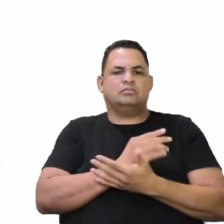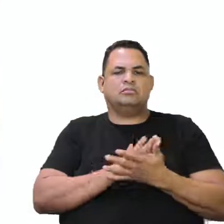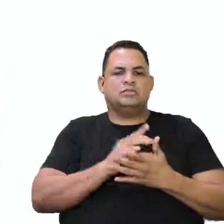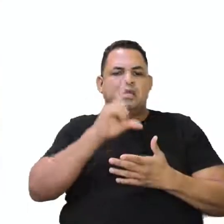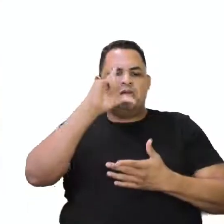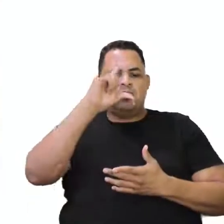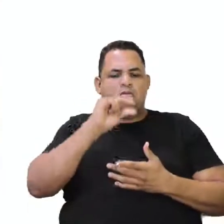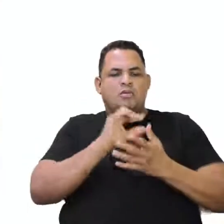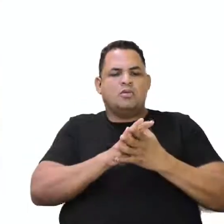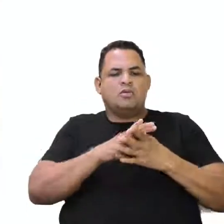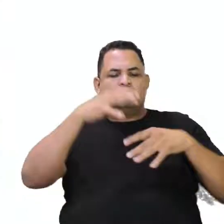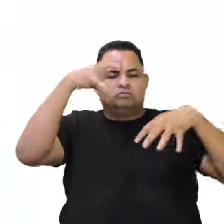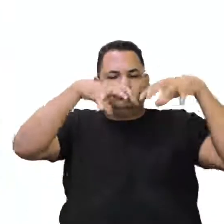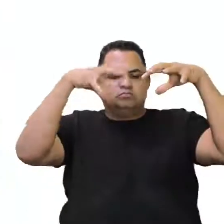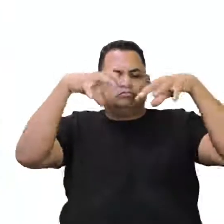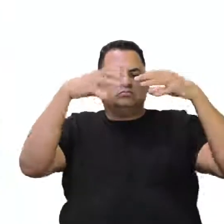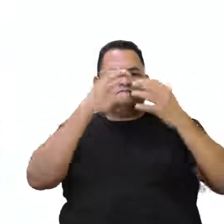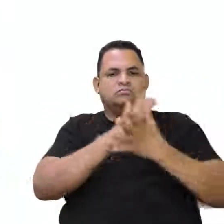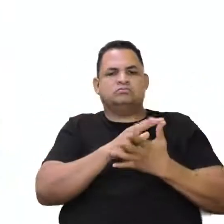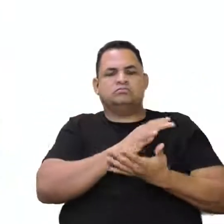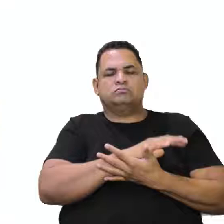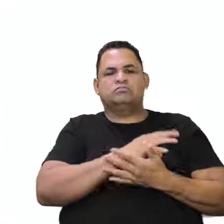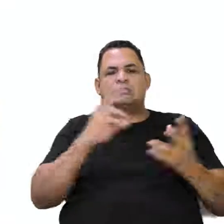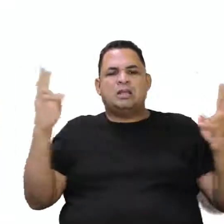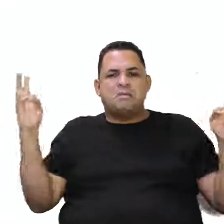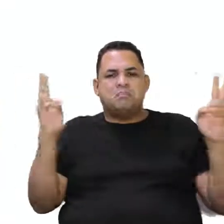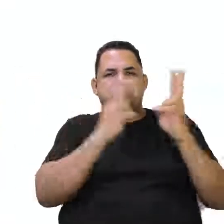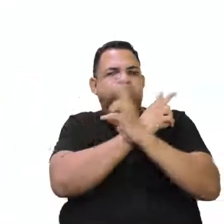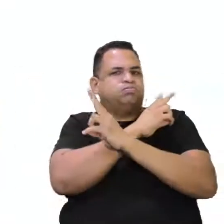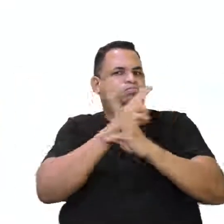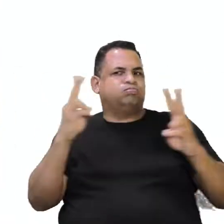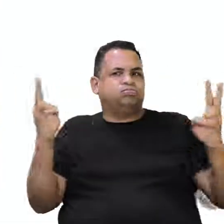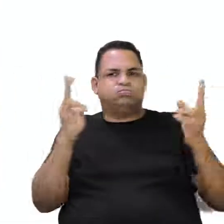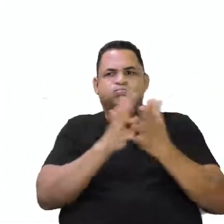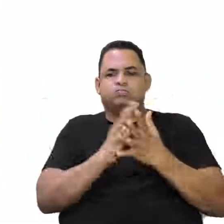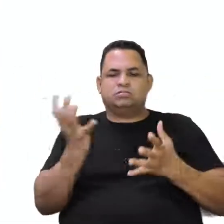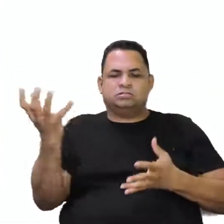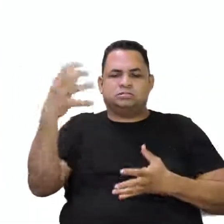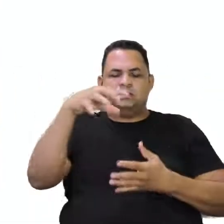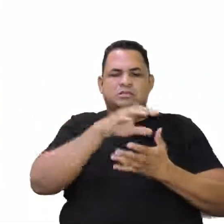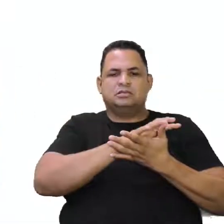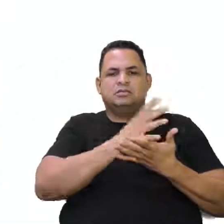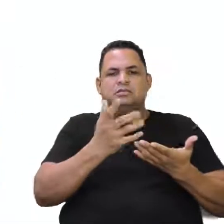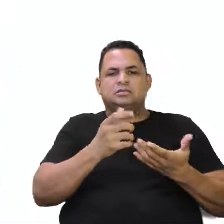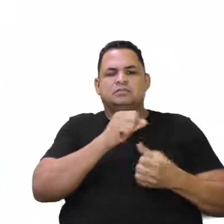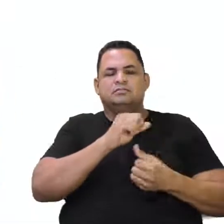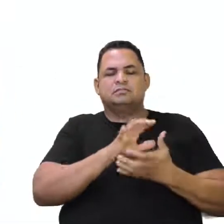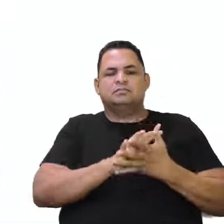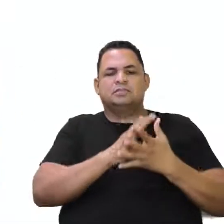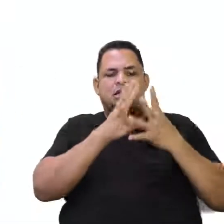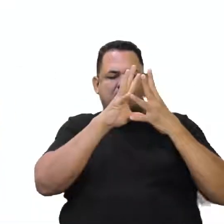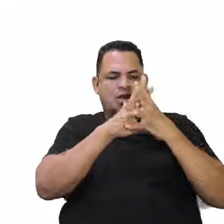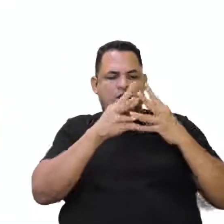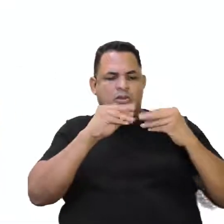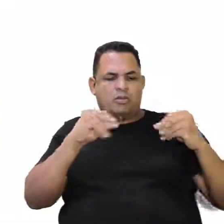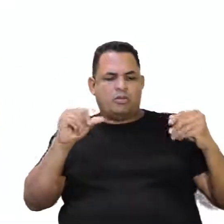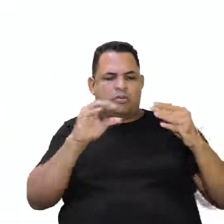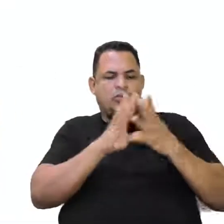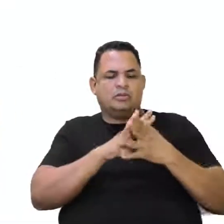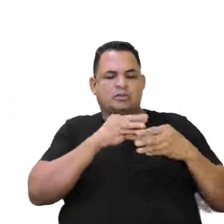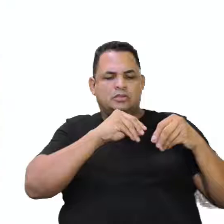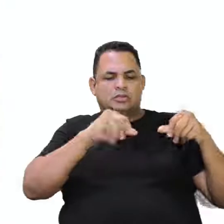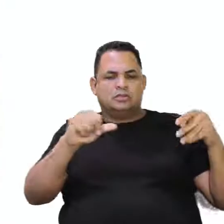menos chuvas ou temporais que vão ser trazidos para esse ambiente, que vão estar lavando o solo, que vão